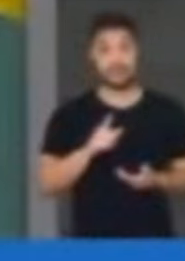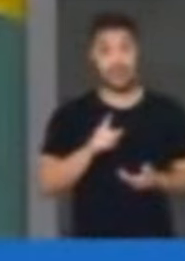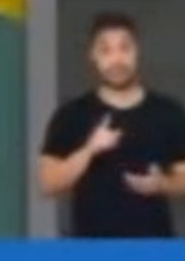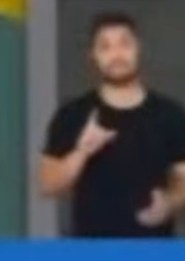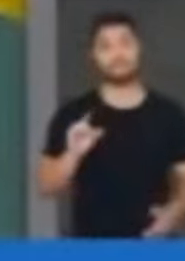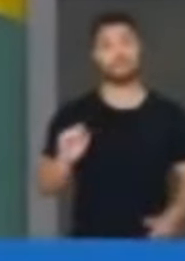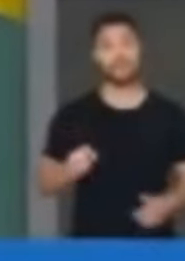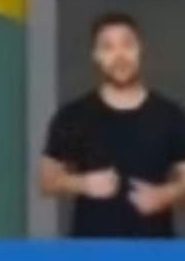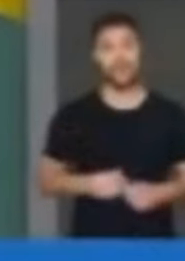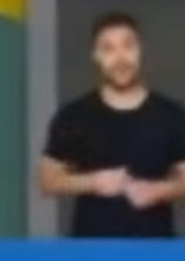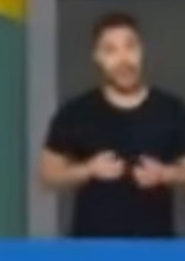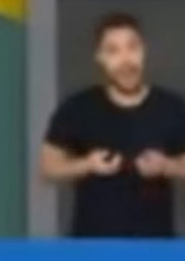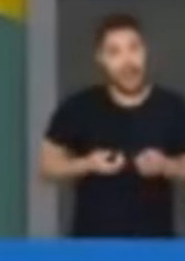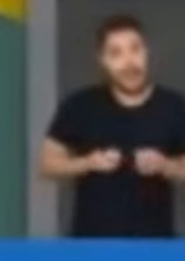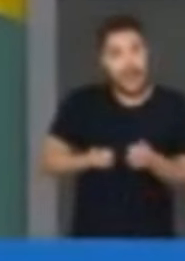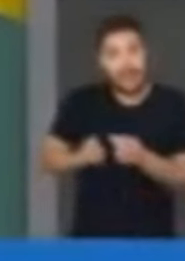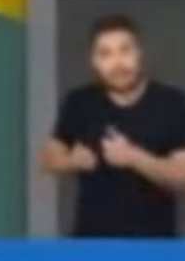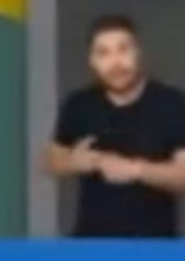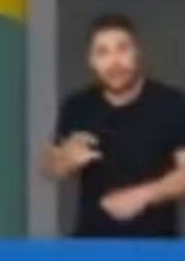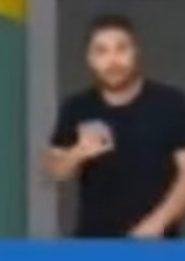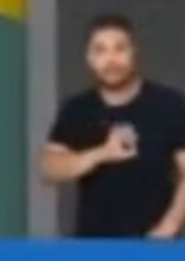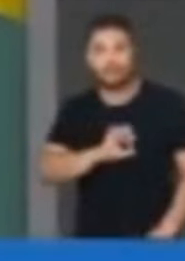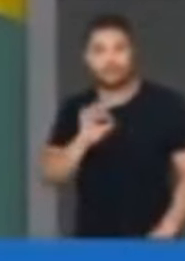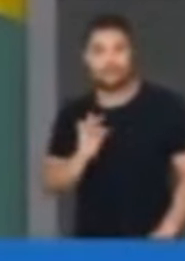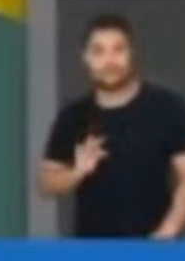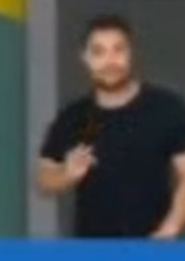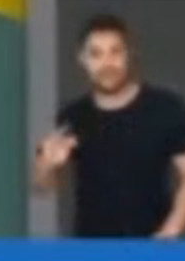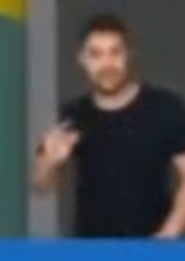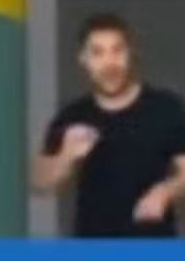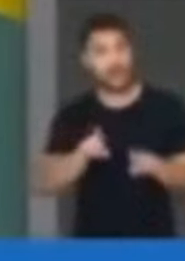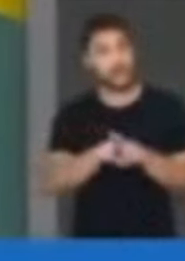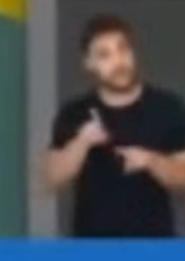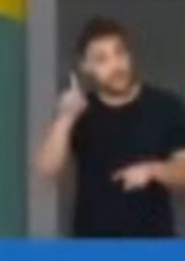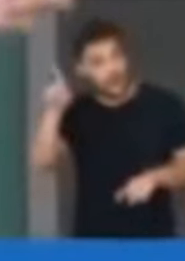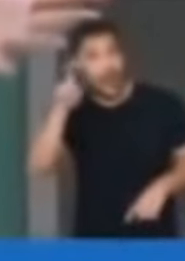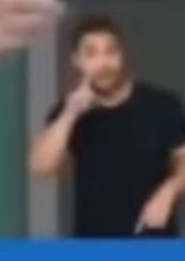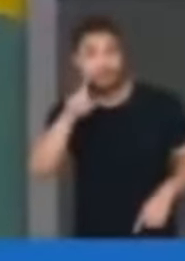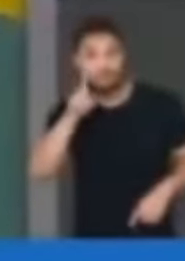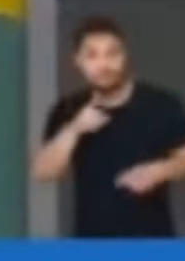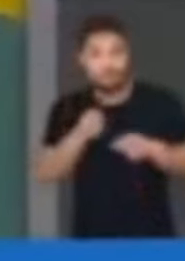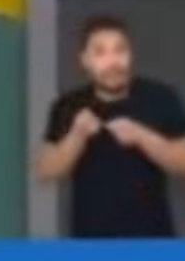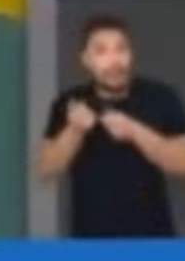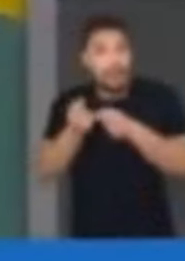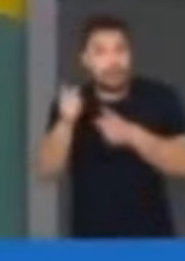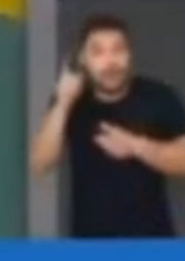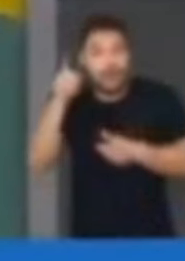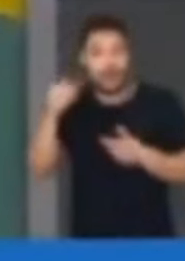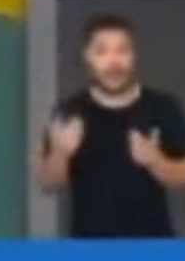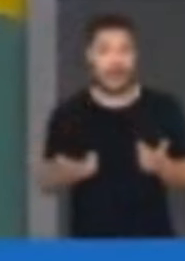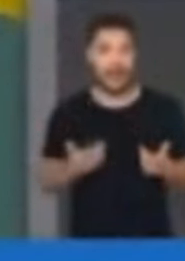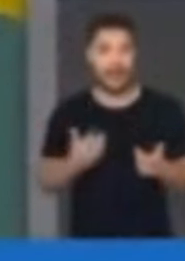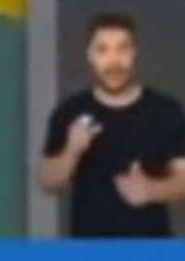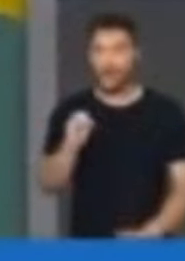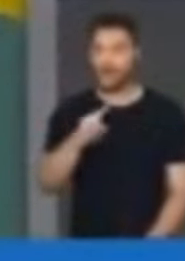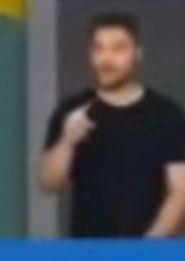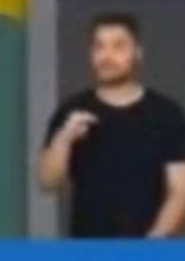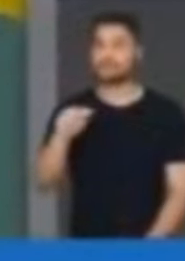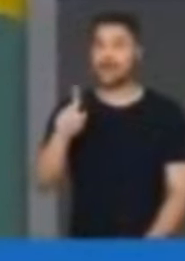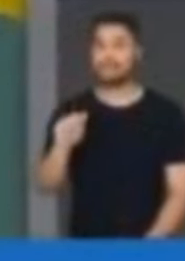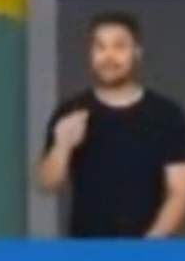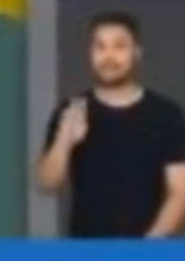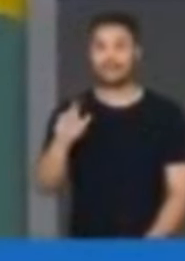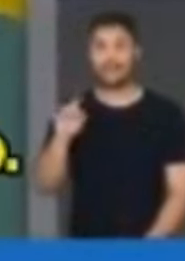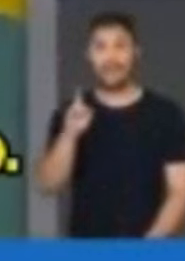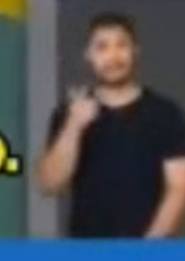bom na Polícia Federal, que faz a imigração no Brasil, e na imigração norte-americana, meu Deus do céu. Nem Osama Bin Laden conseguiu fazer